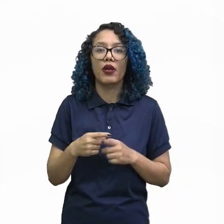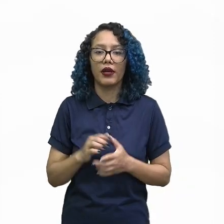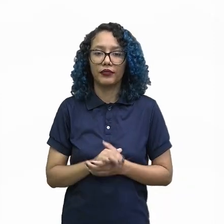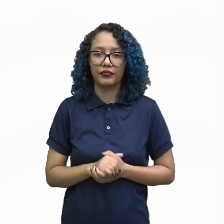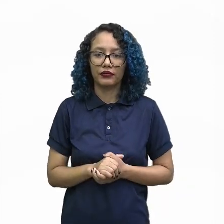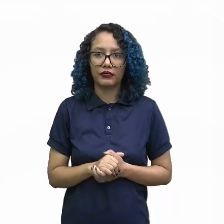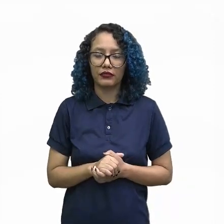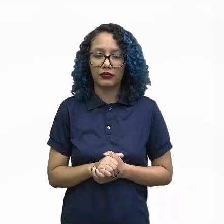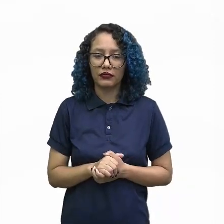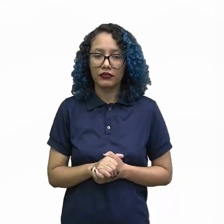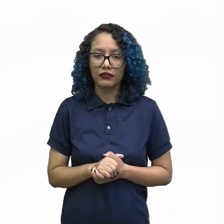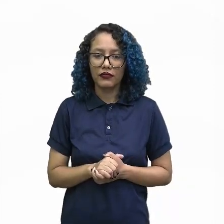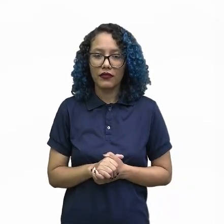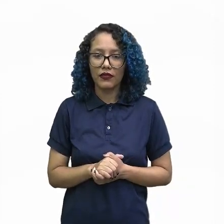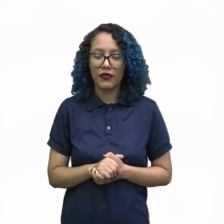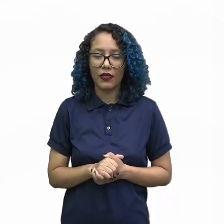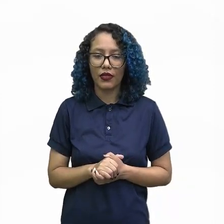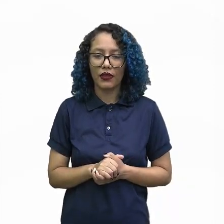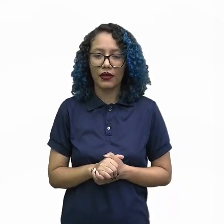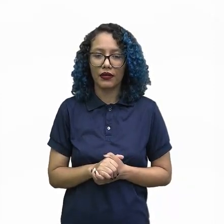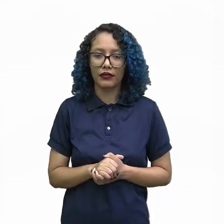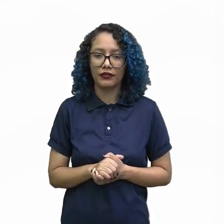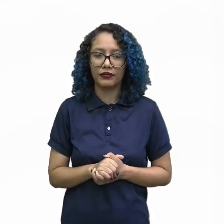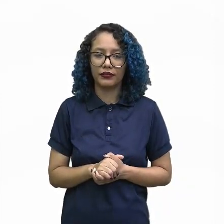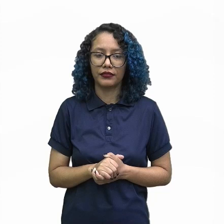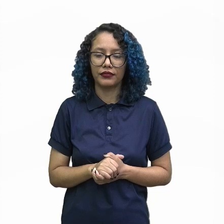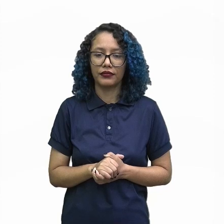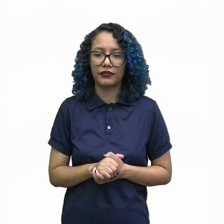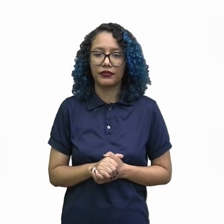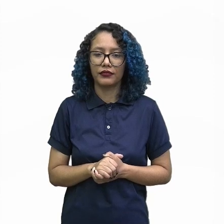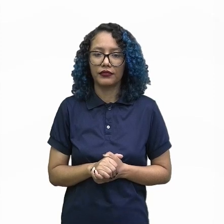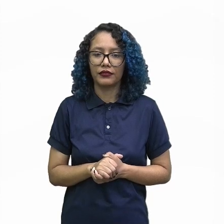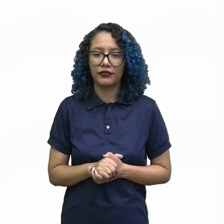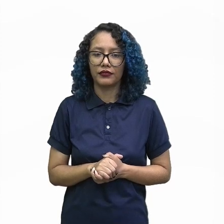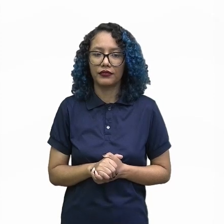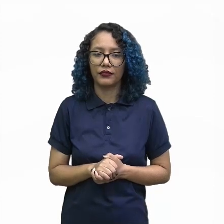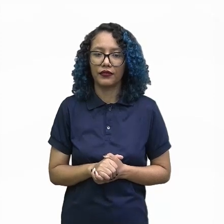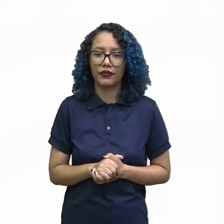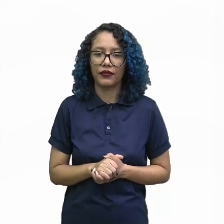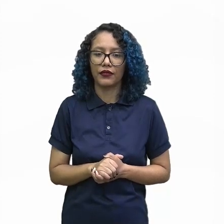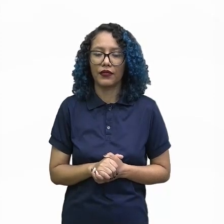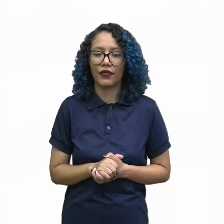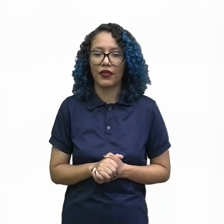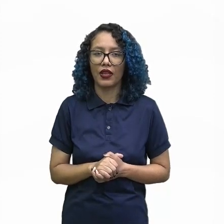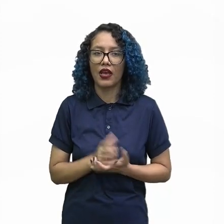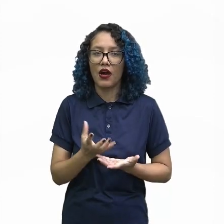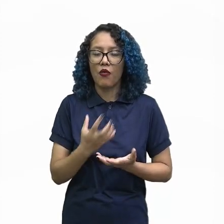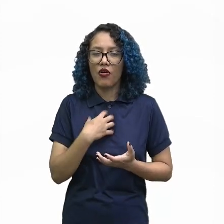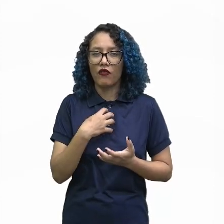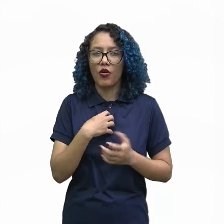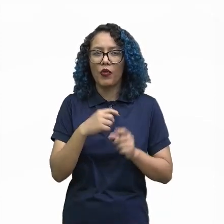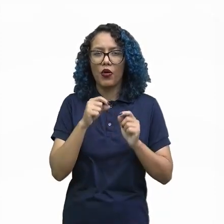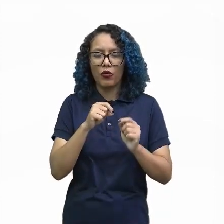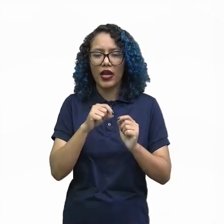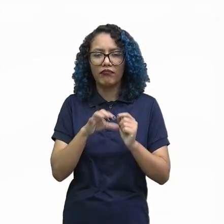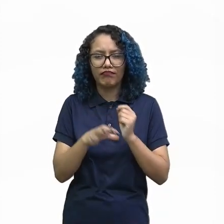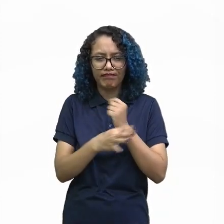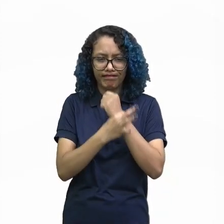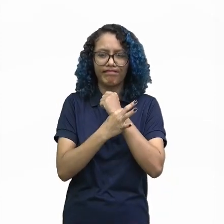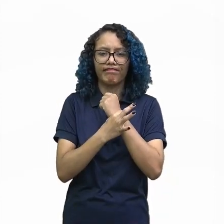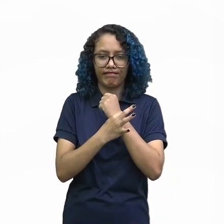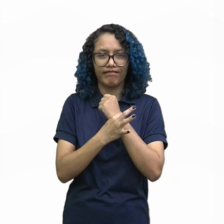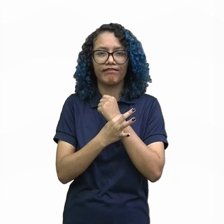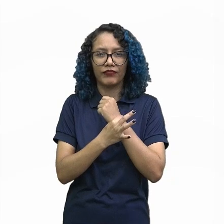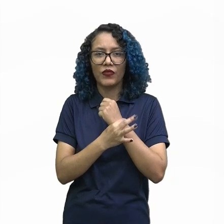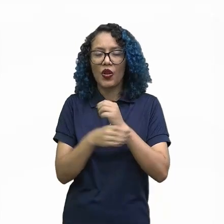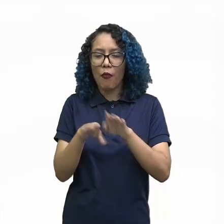gente percebe? Que vai mostrando uma forma de reforçar certos padrões que muitas das